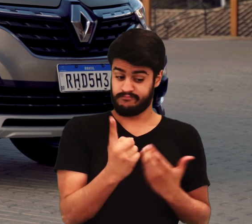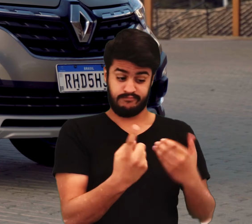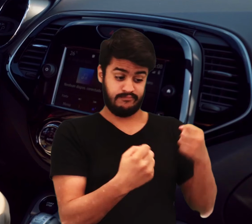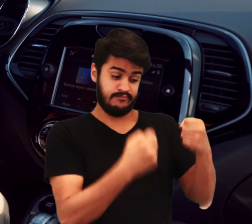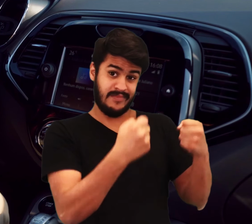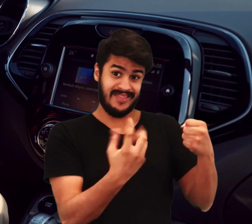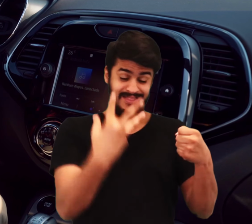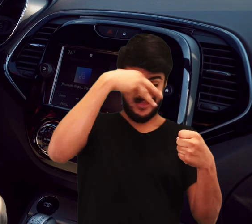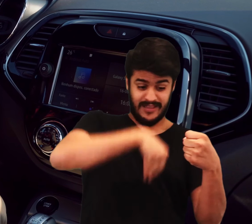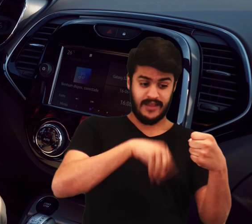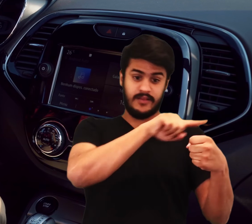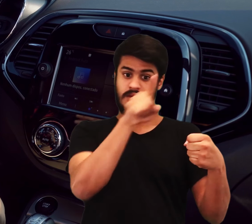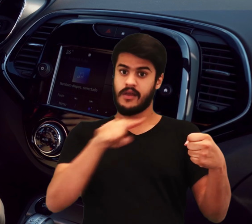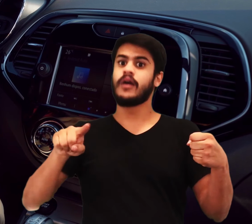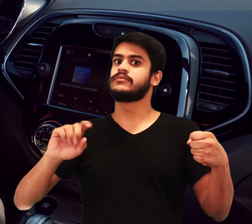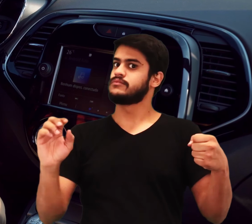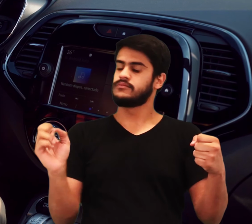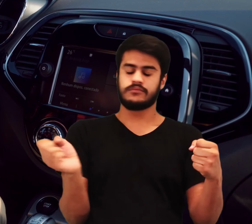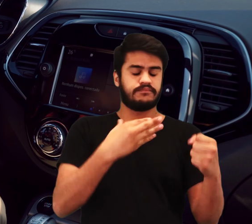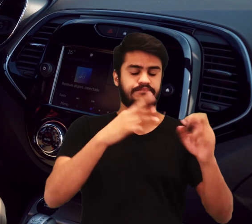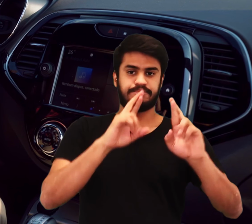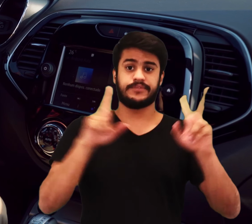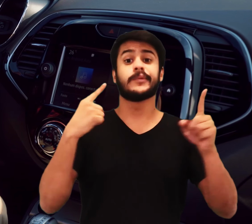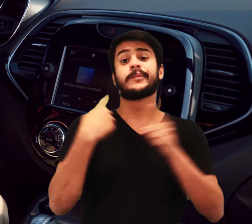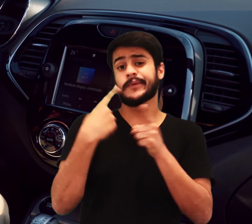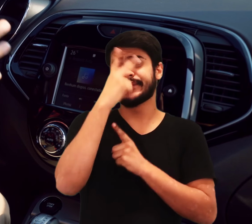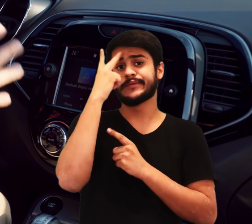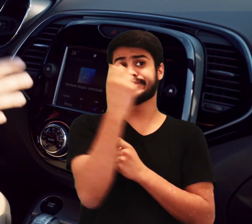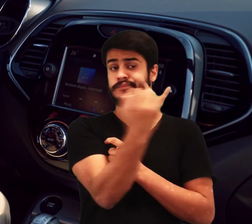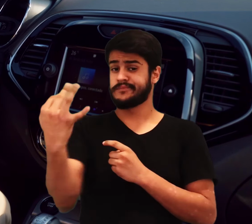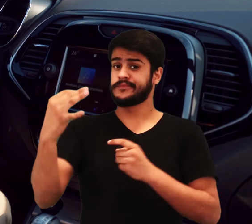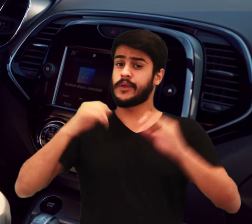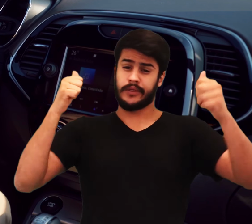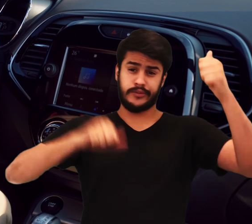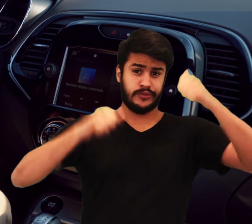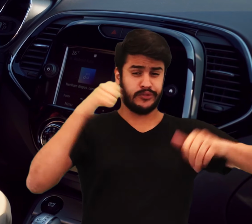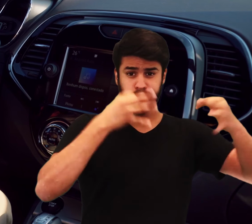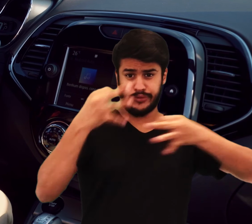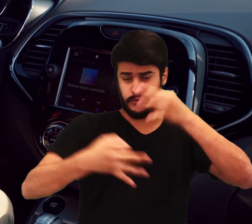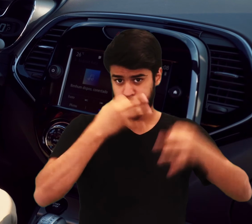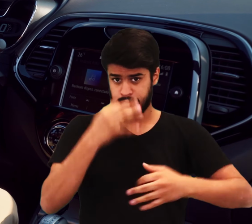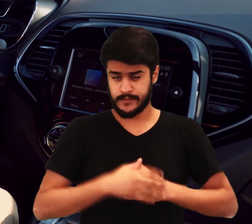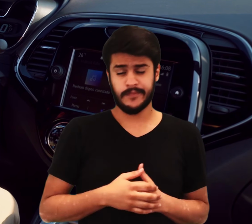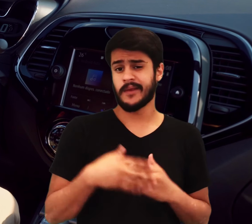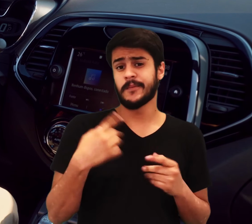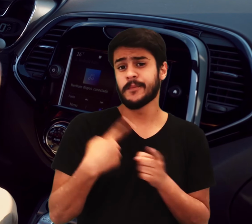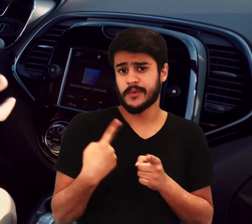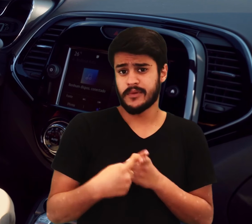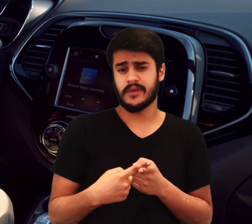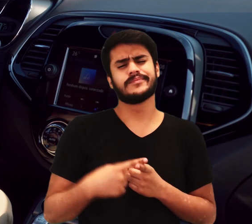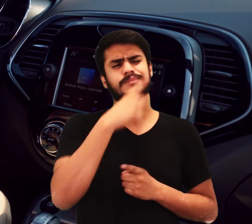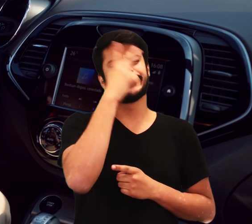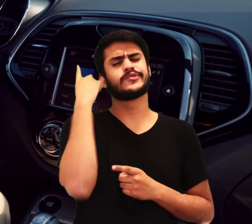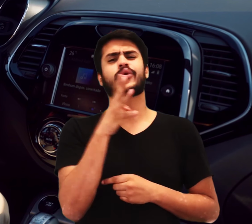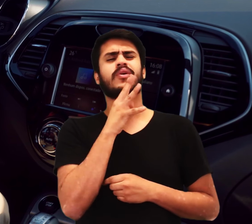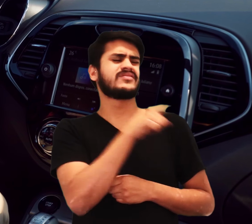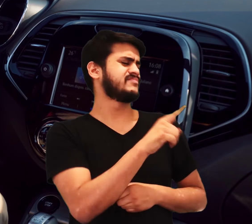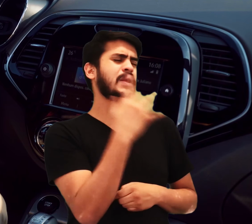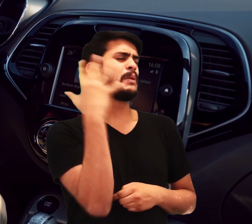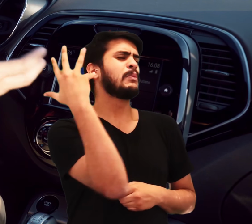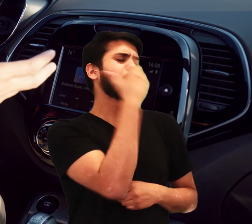dentro a Renault investiu bastante porque era a maior fonte de crítica mesmo, e tinha uma razão por isso, né? Era um veículo que tinha essa